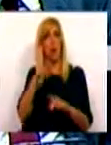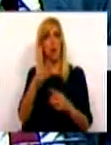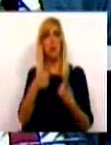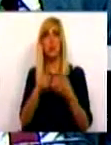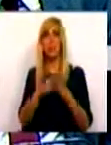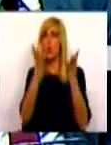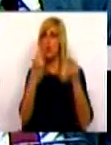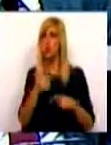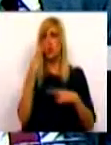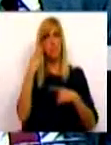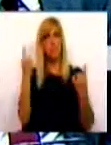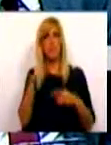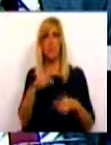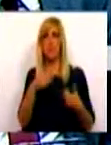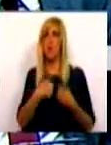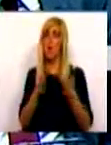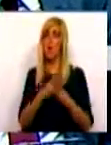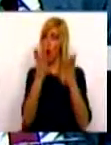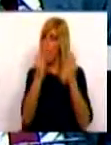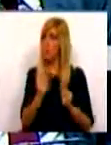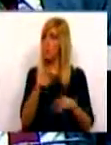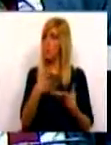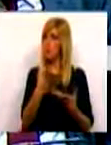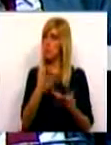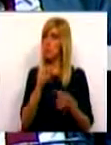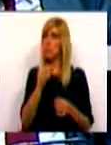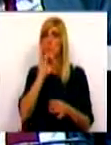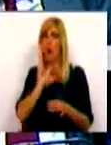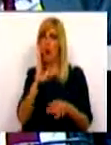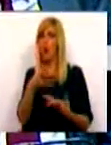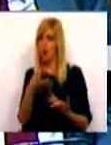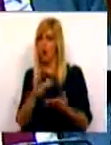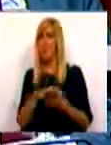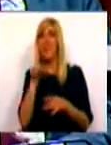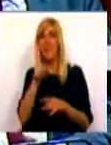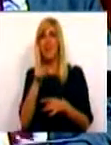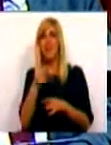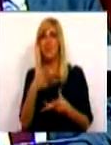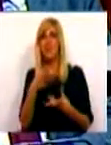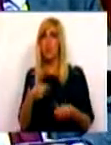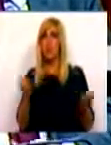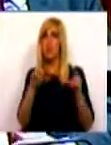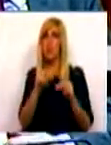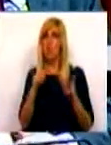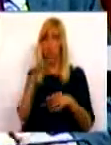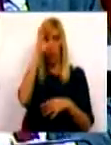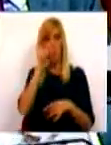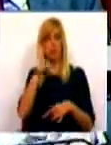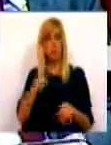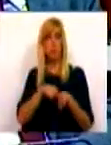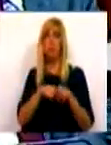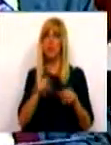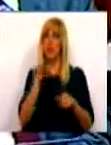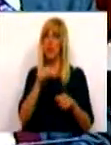estão apresentadas e todas as contas, Senhora Deputada, estão a bater certo. É isso que é novo neste ciclo político e é isso que deve